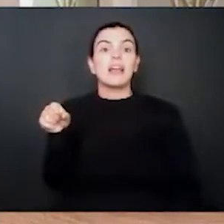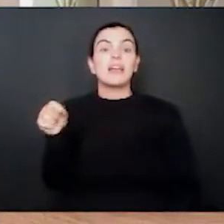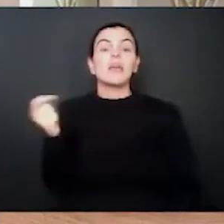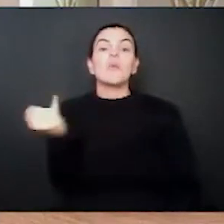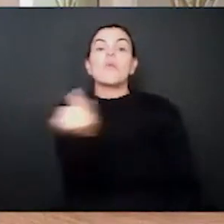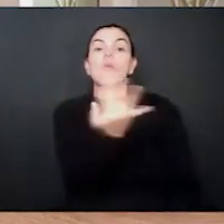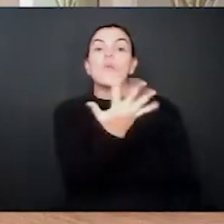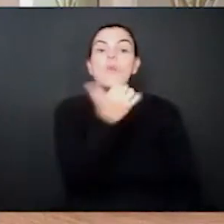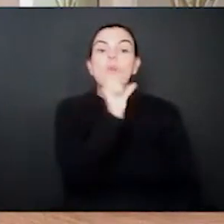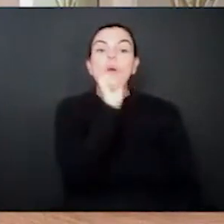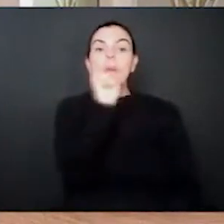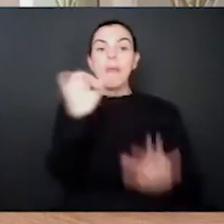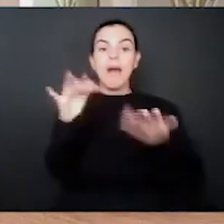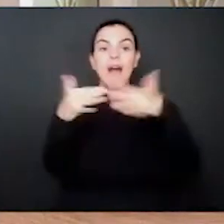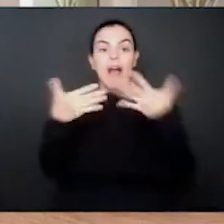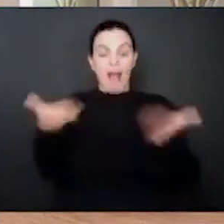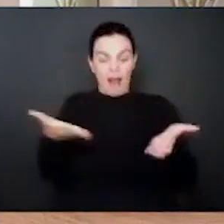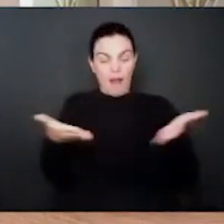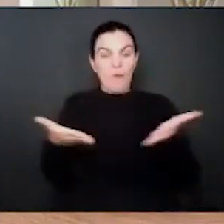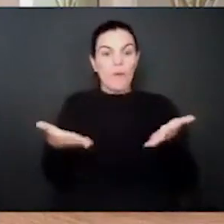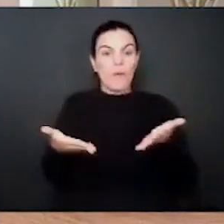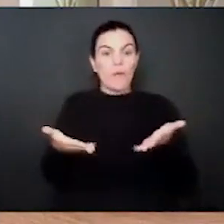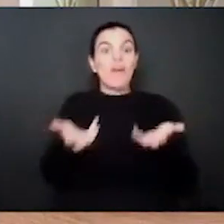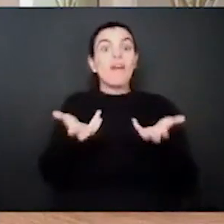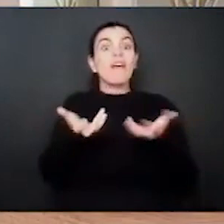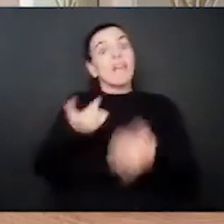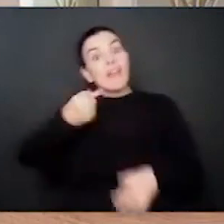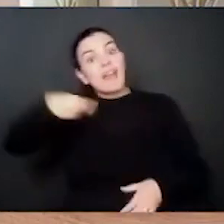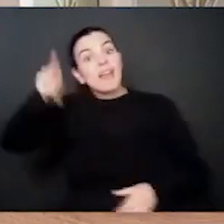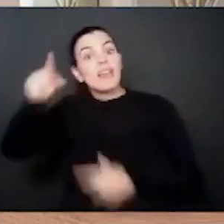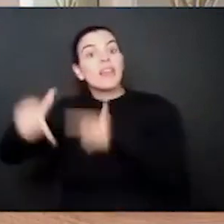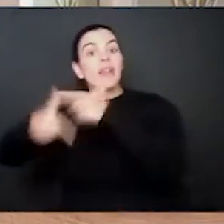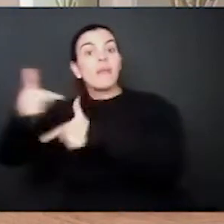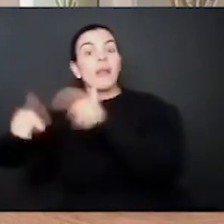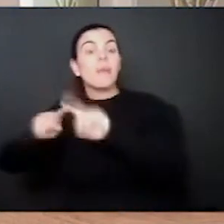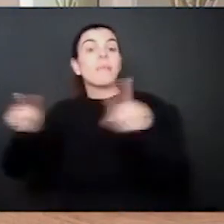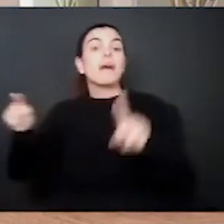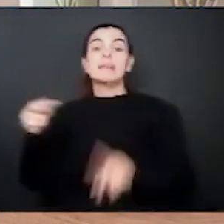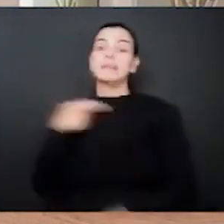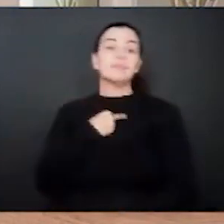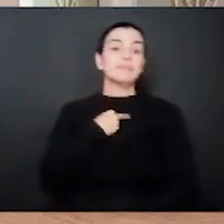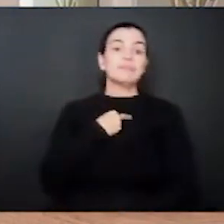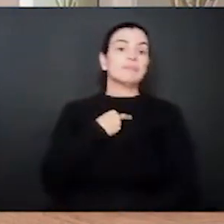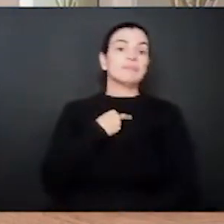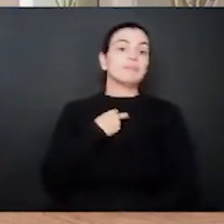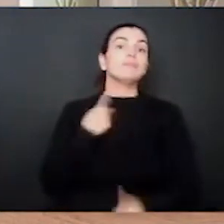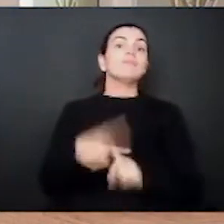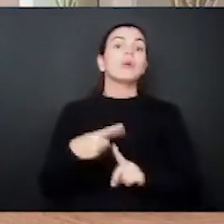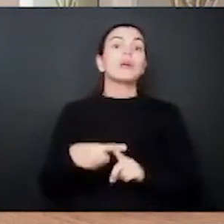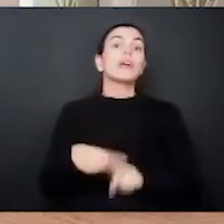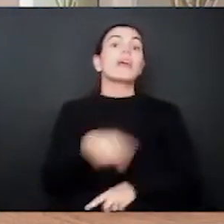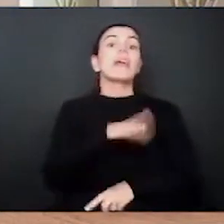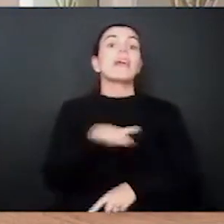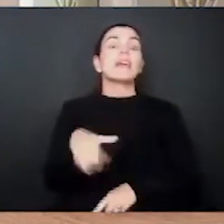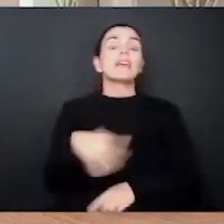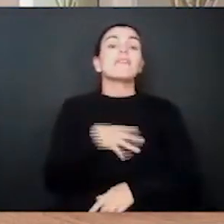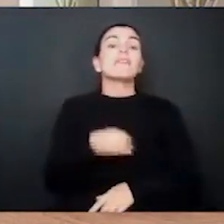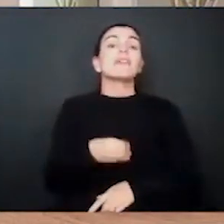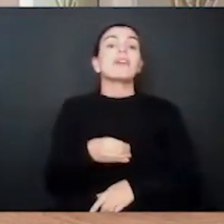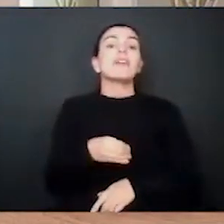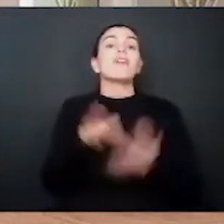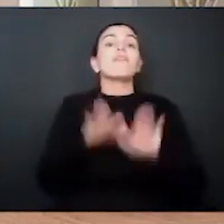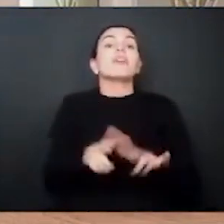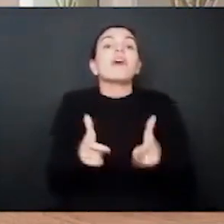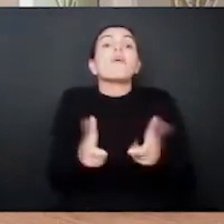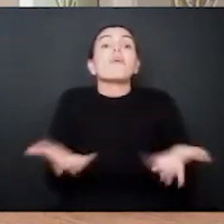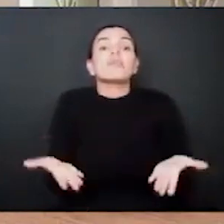momento, que querem ir trabalhar e, às vezes, não podem trabalhar porque não tem onde deixar o filho. Ah, de 0 a 3 anos